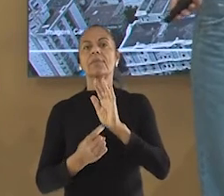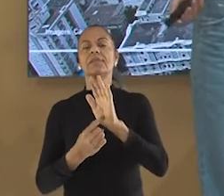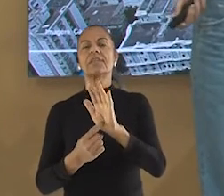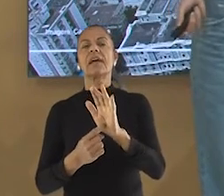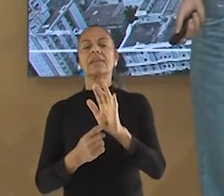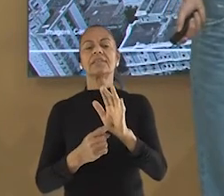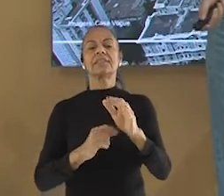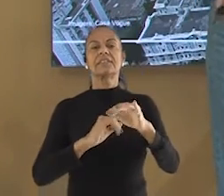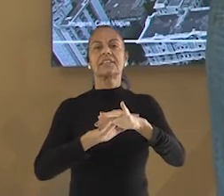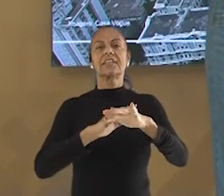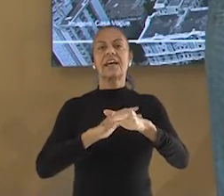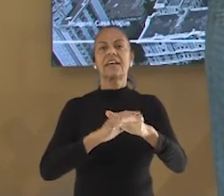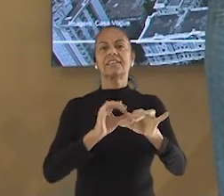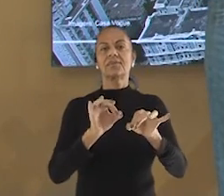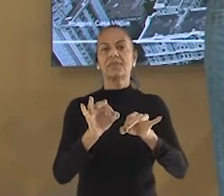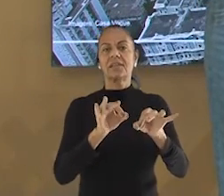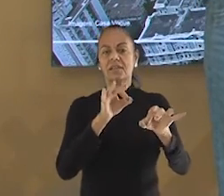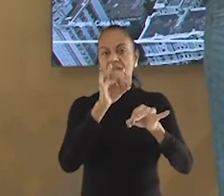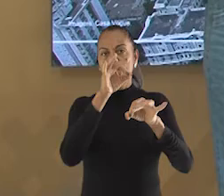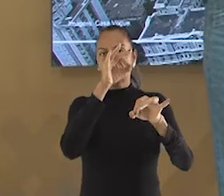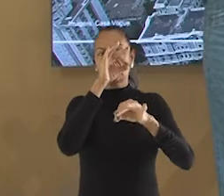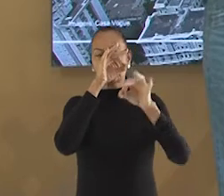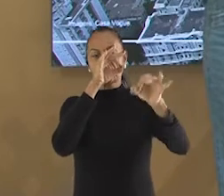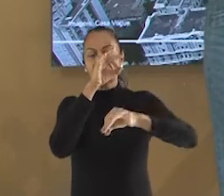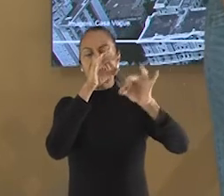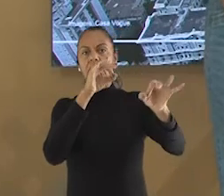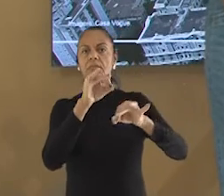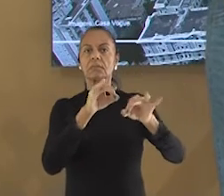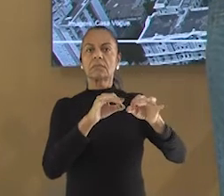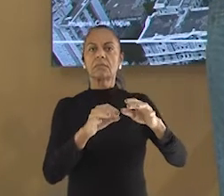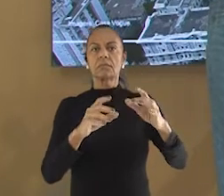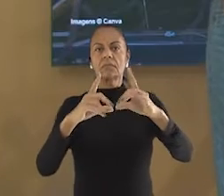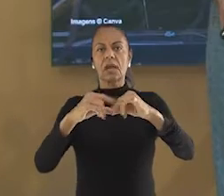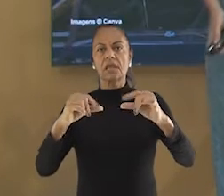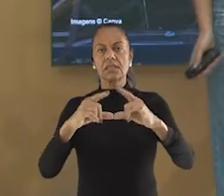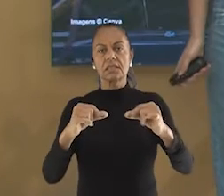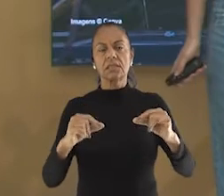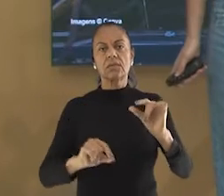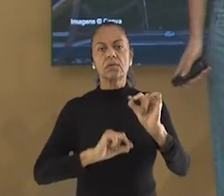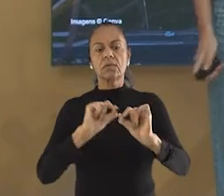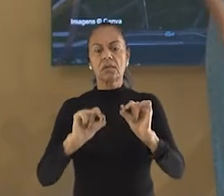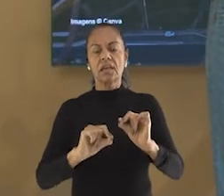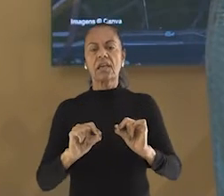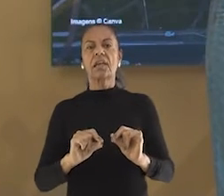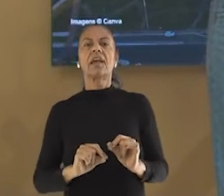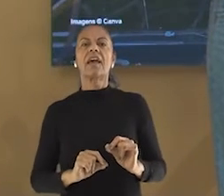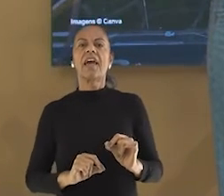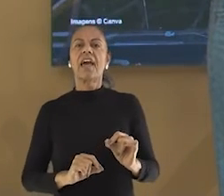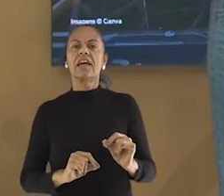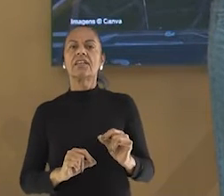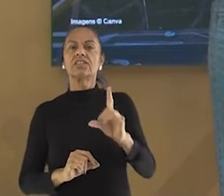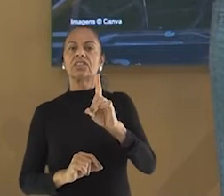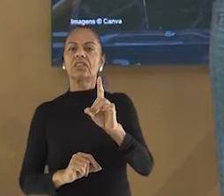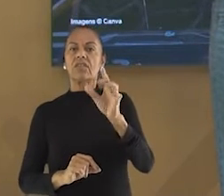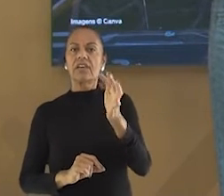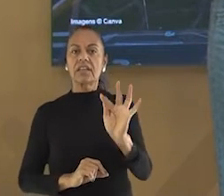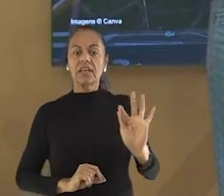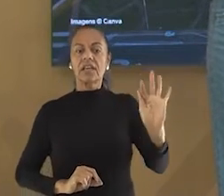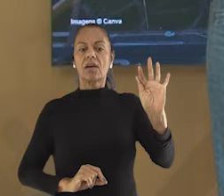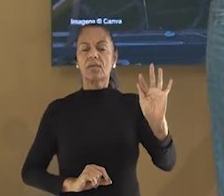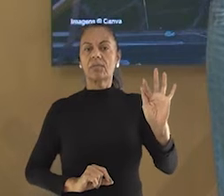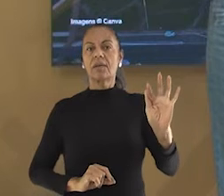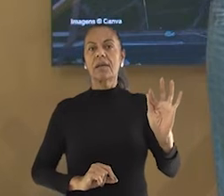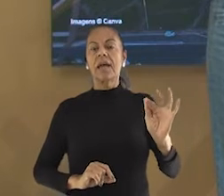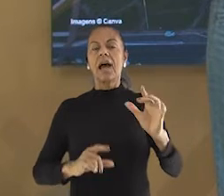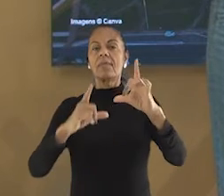e rural. Um último exemplo de cidade planejada é Brasília, onde está o Distrito Federal,